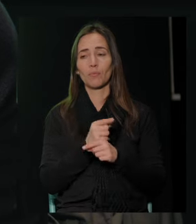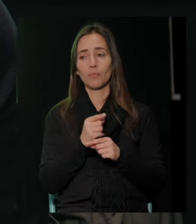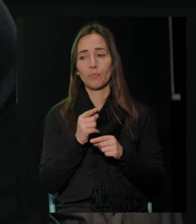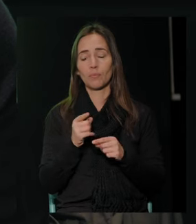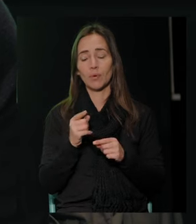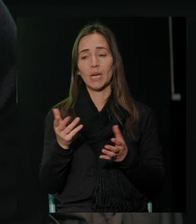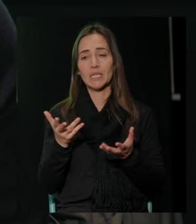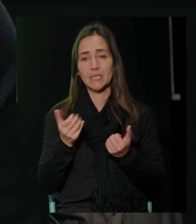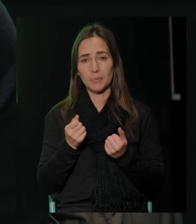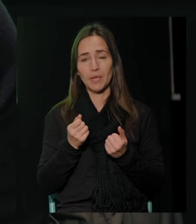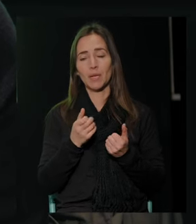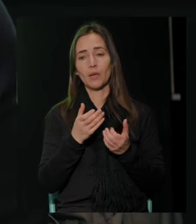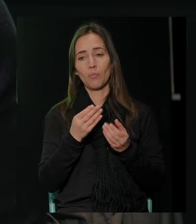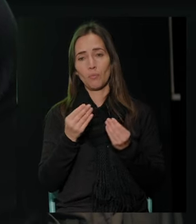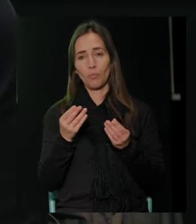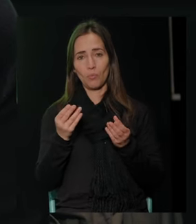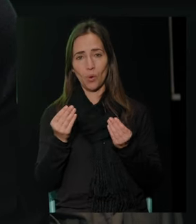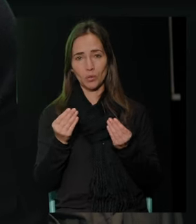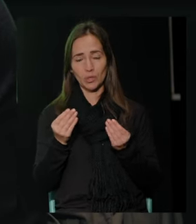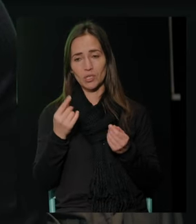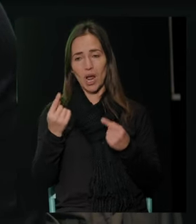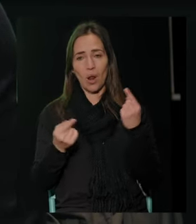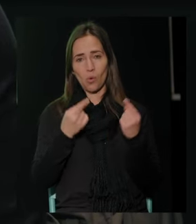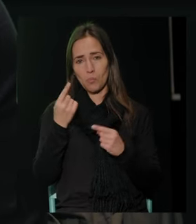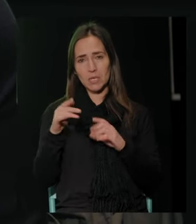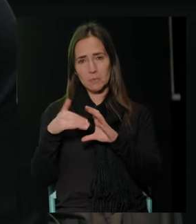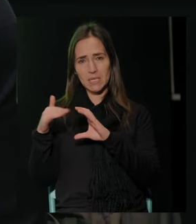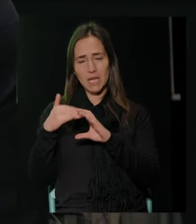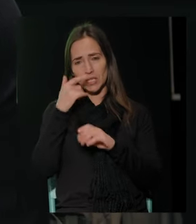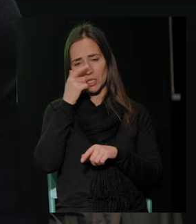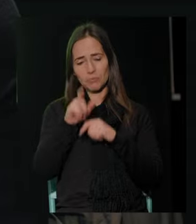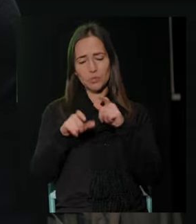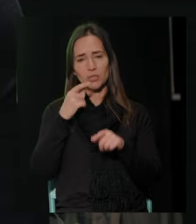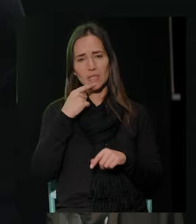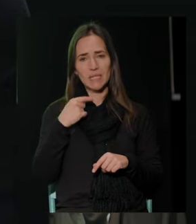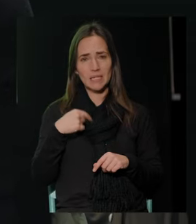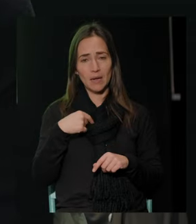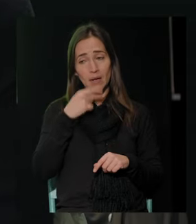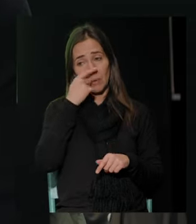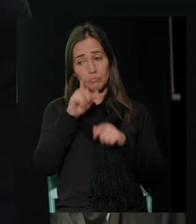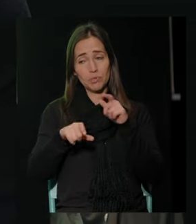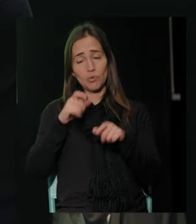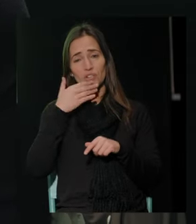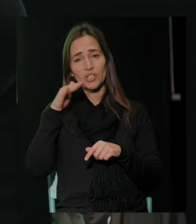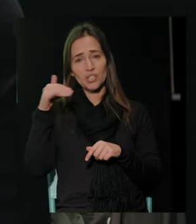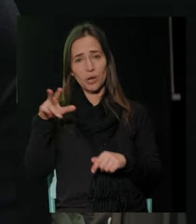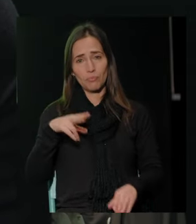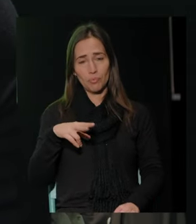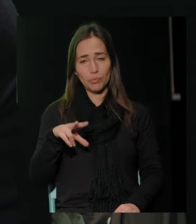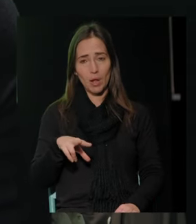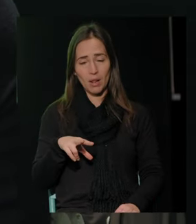e aliás recebi imensas, algumas mensagens de pessoas que diziam, pessoas, imigrantes